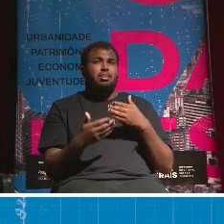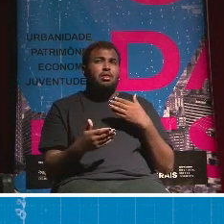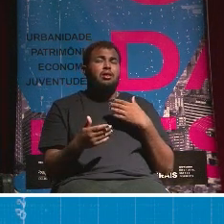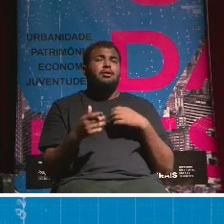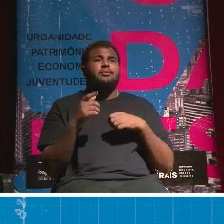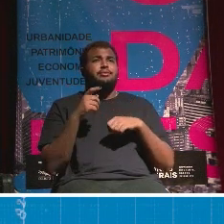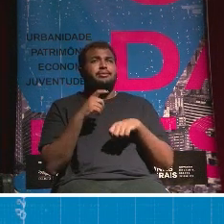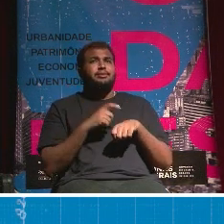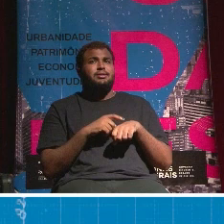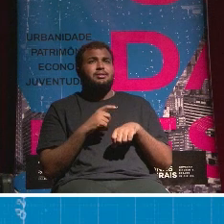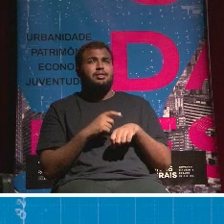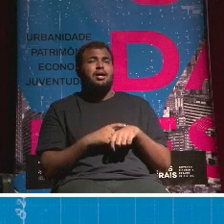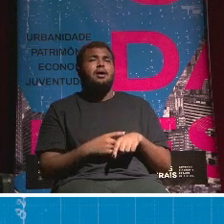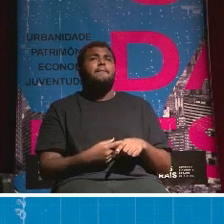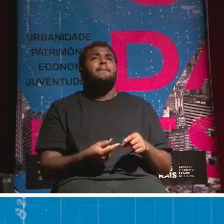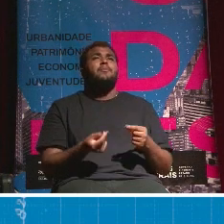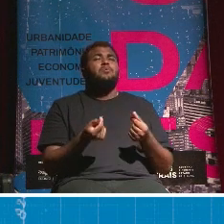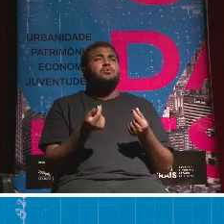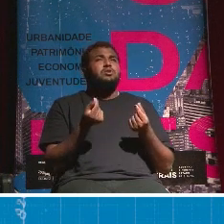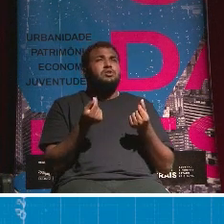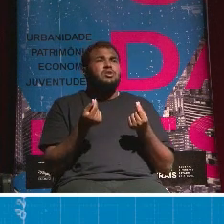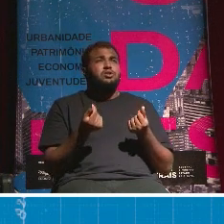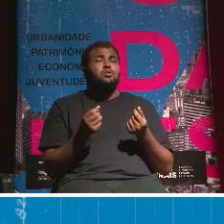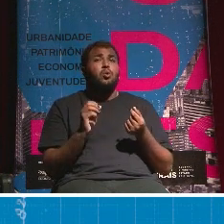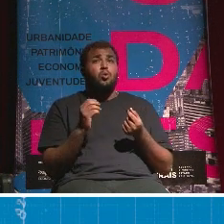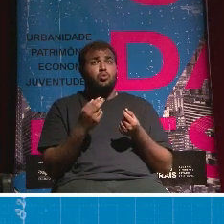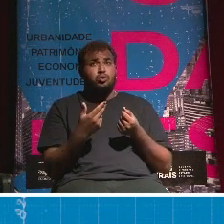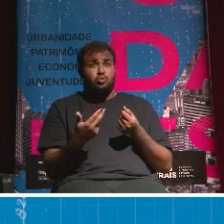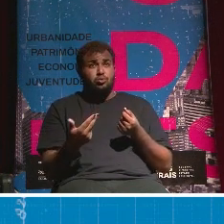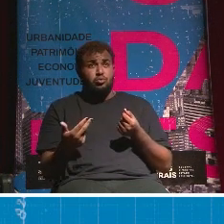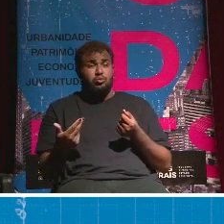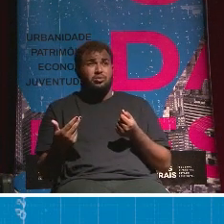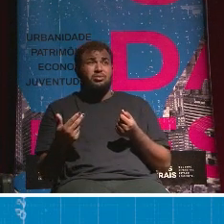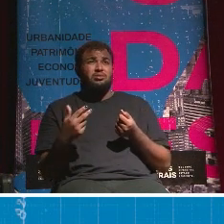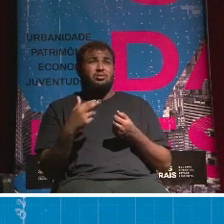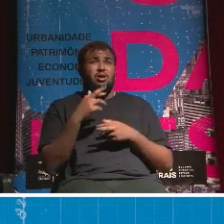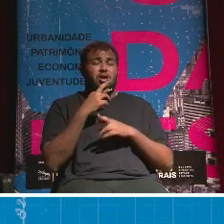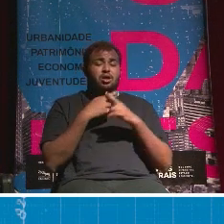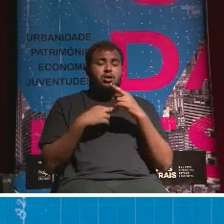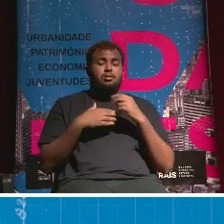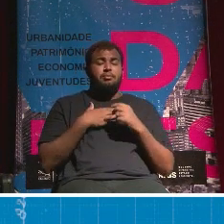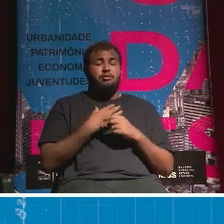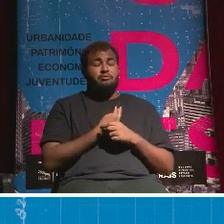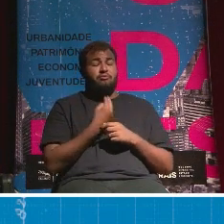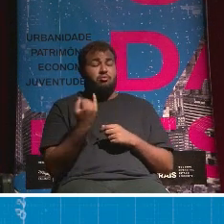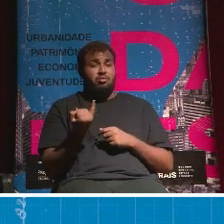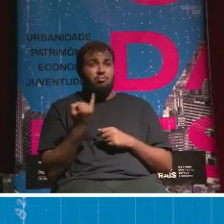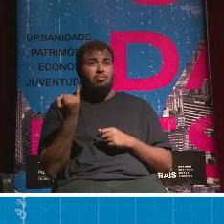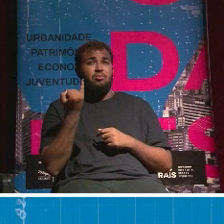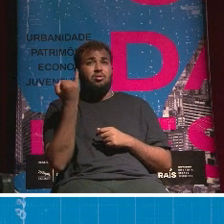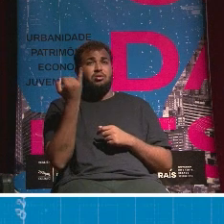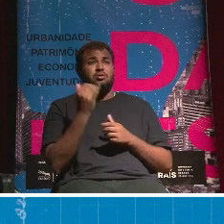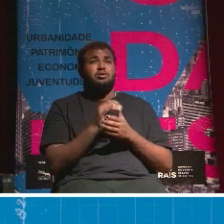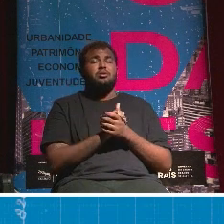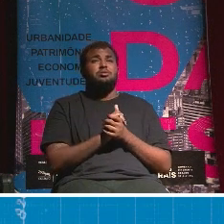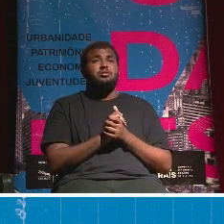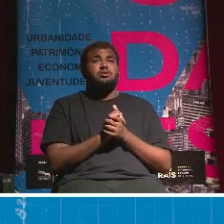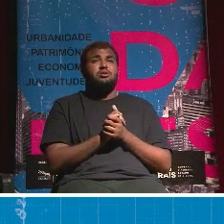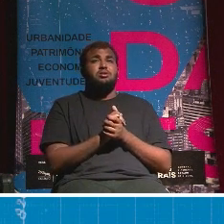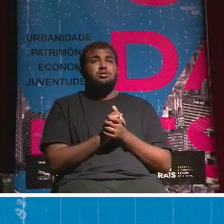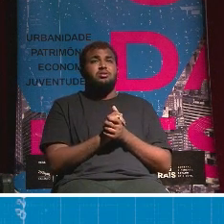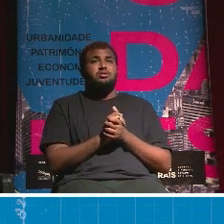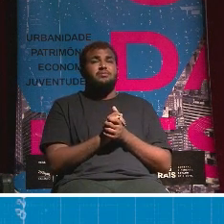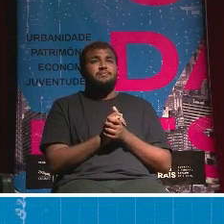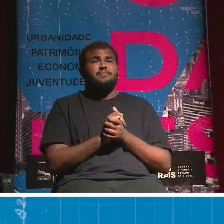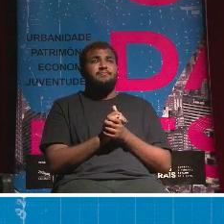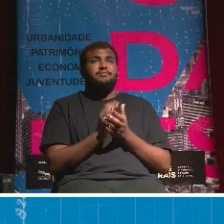tempo, de recurso financeiro, ou de outras coisas, de relações da minha vida que são importantes, a partir daquele